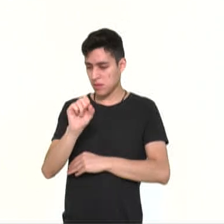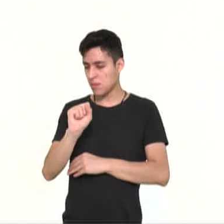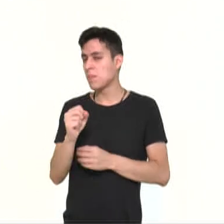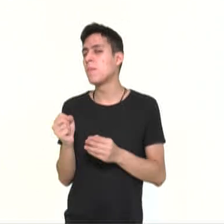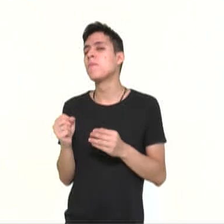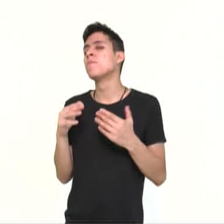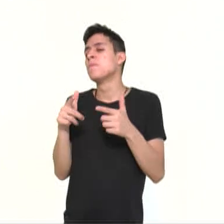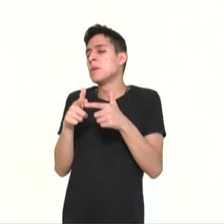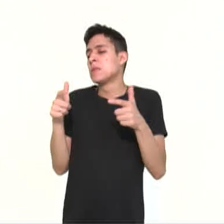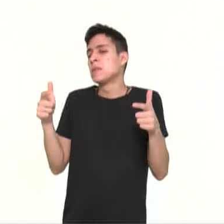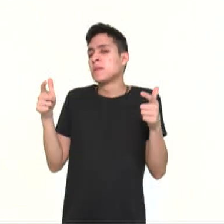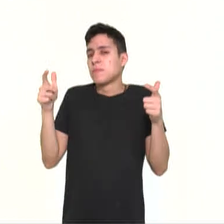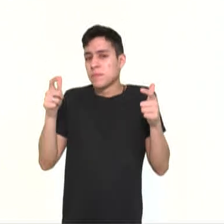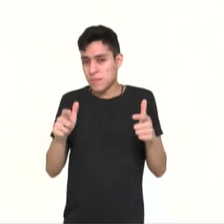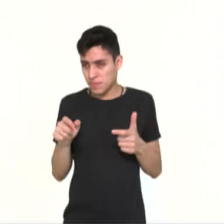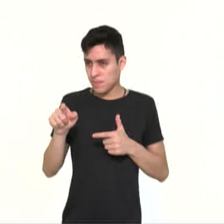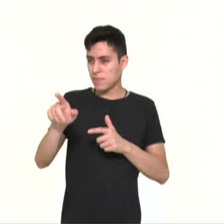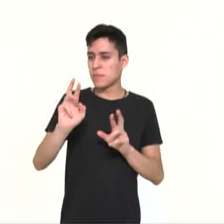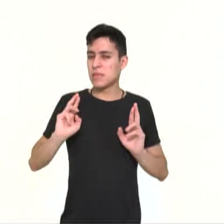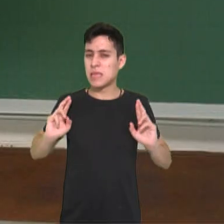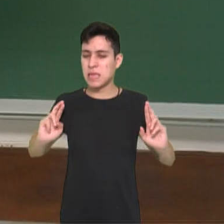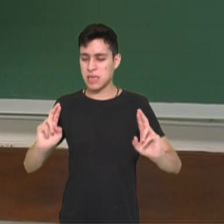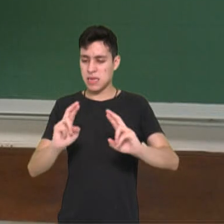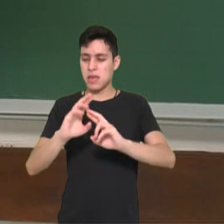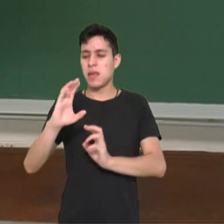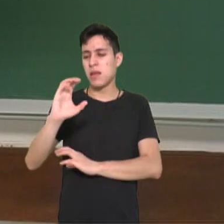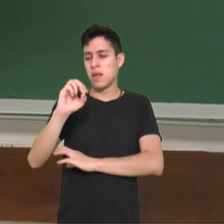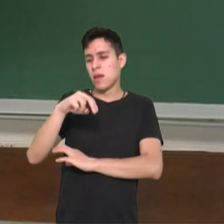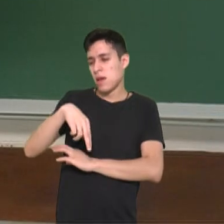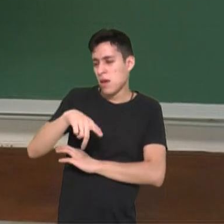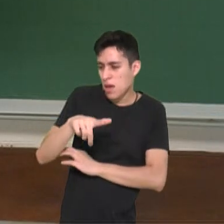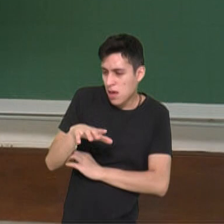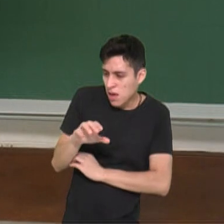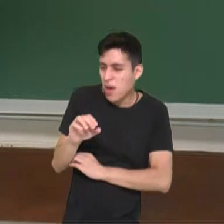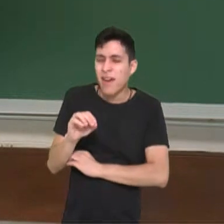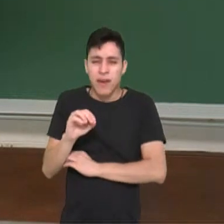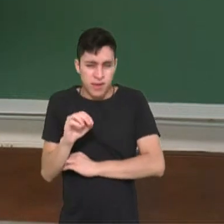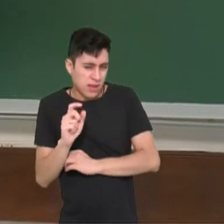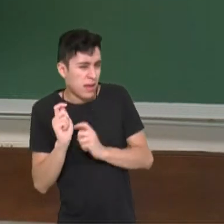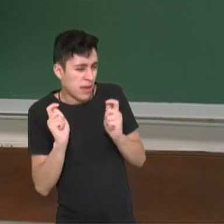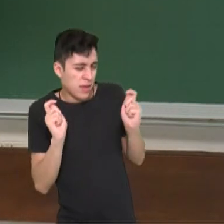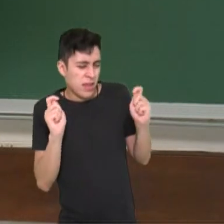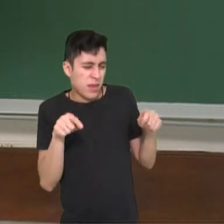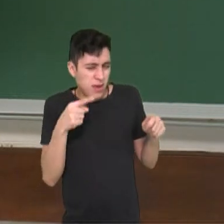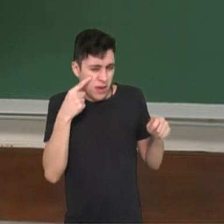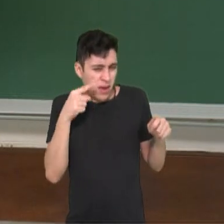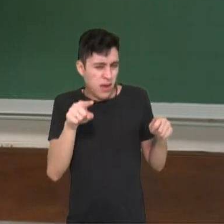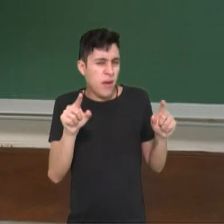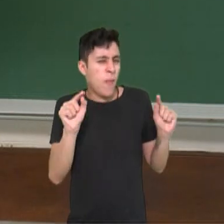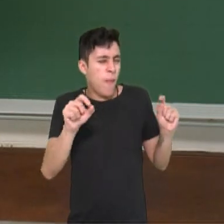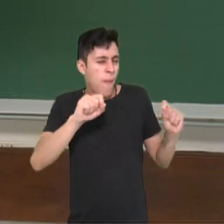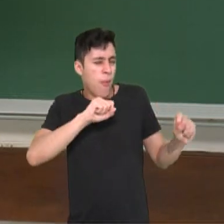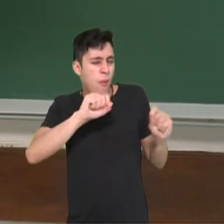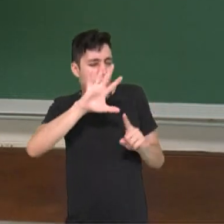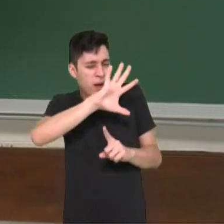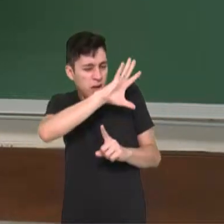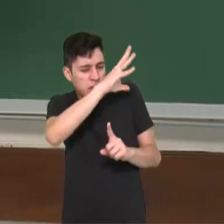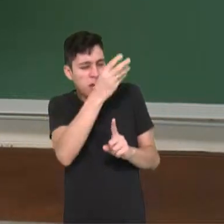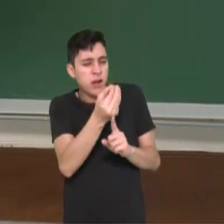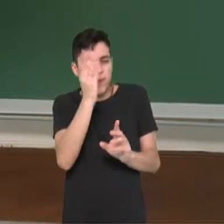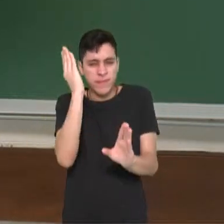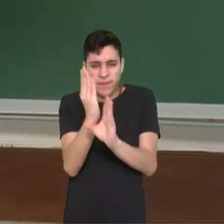Vindos principalmente do Reino do Congo. Nós vamos ter várias manifestações artísticas, né, que vão ser influenciadas, aliás, por